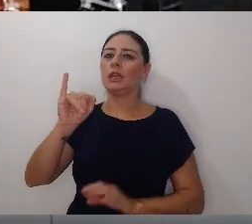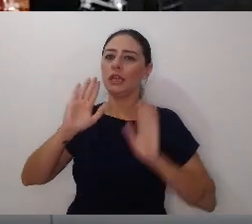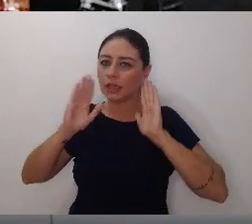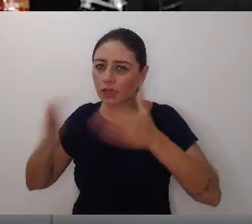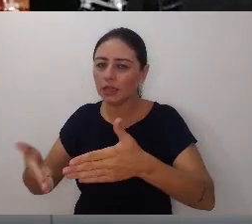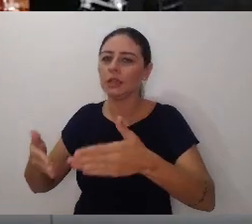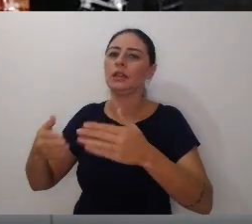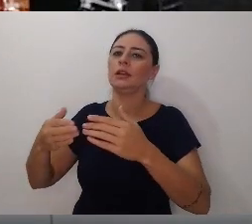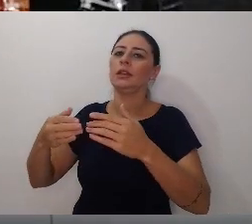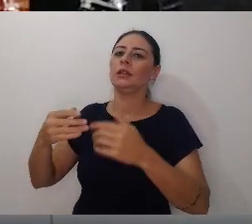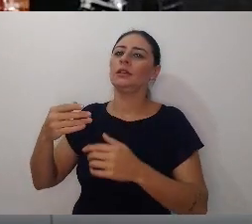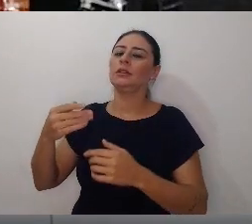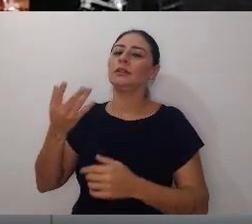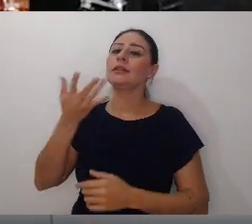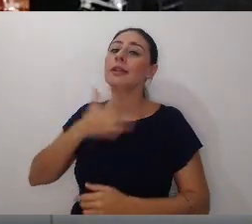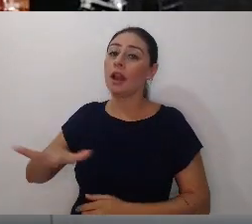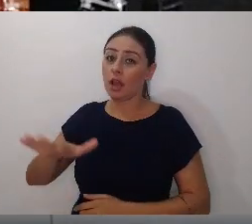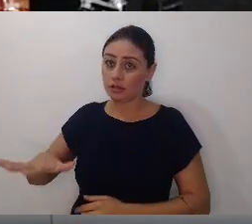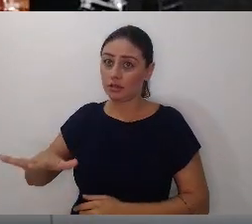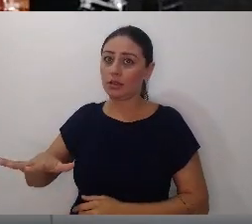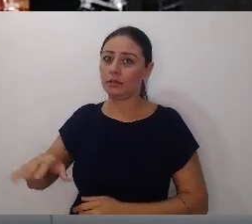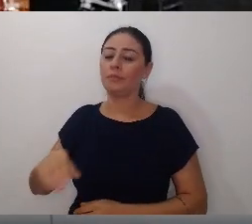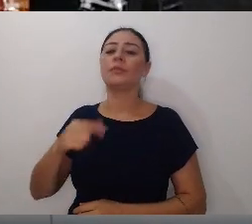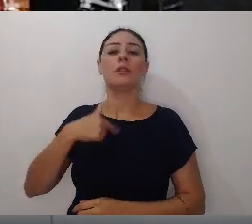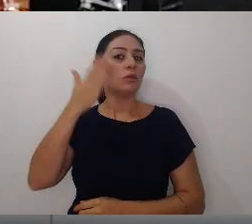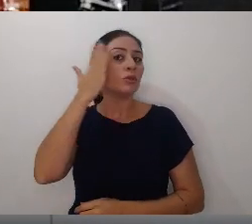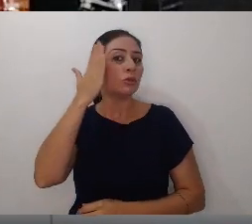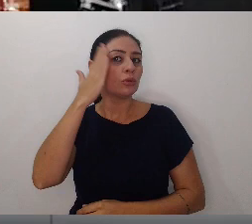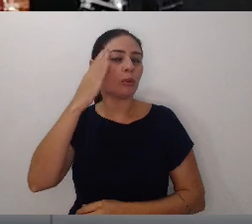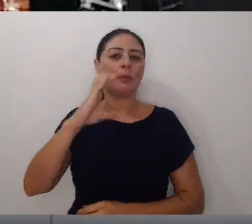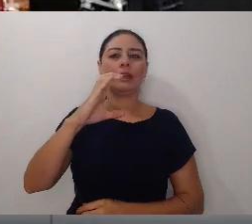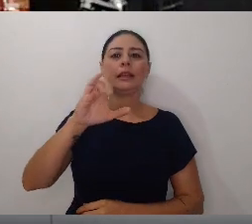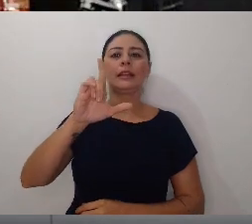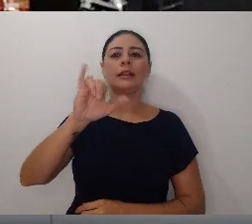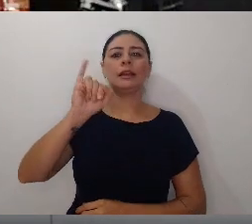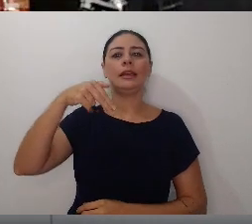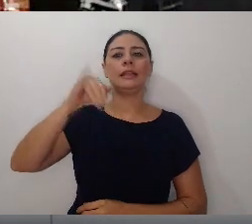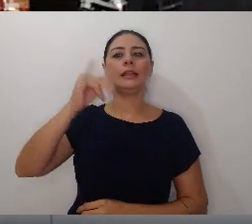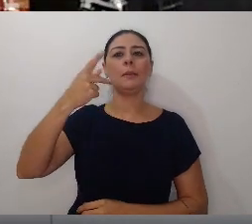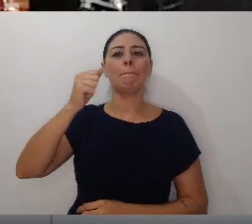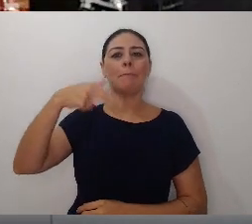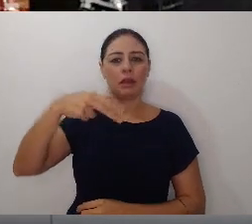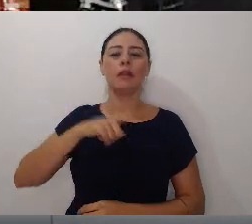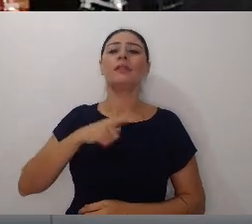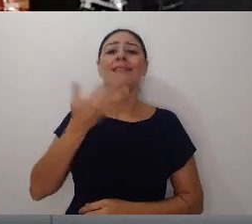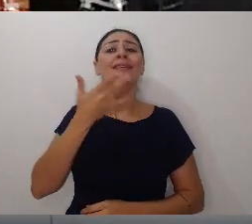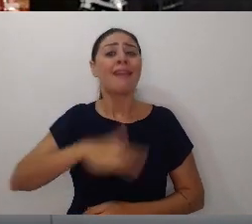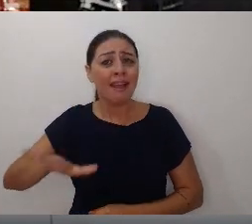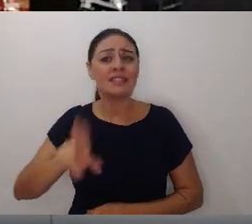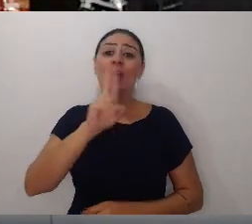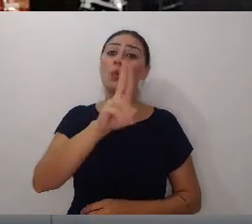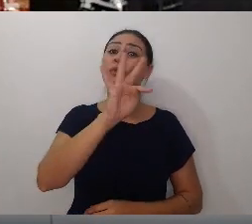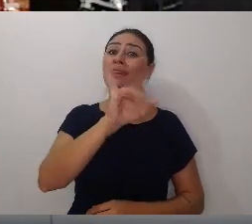existem leitos de UTI pediátrica aqui. Fiquei sabendo que na Clinipan já tem crianças em UTI pediátrica